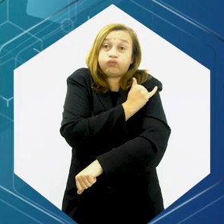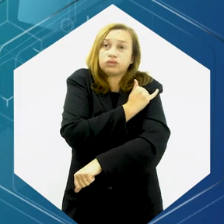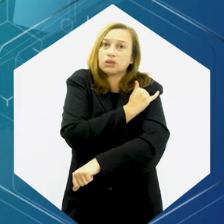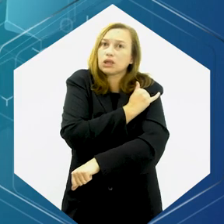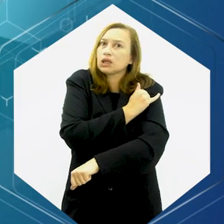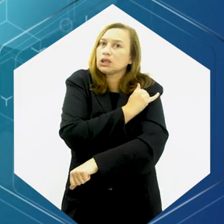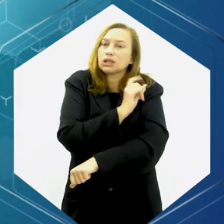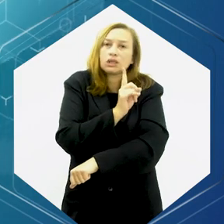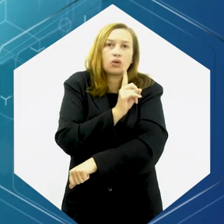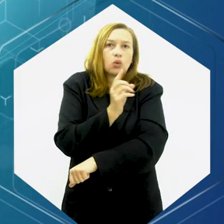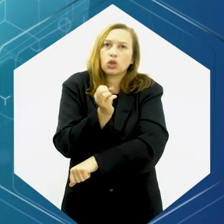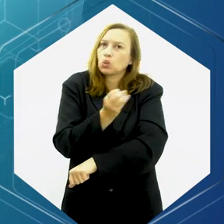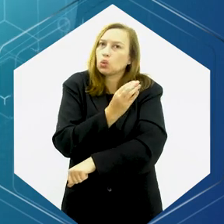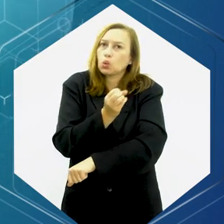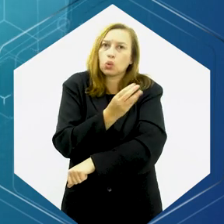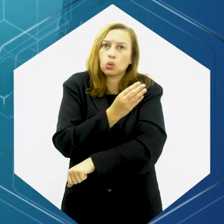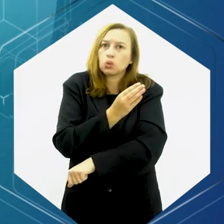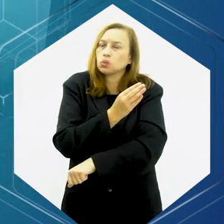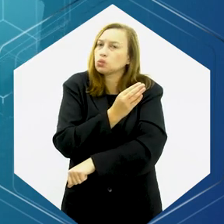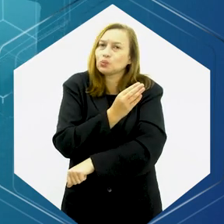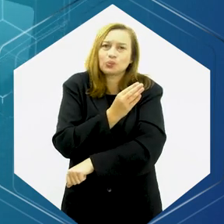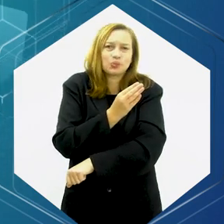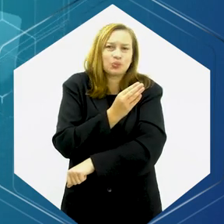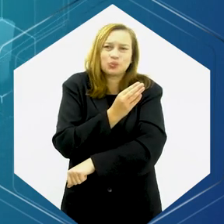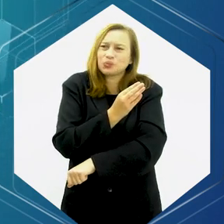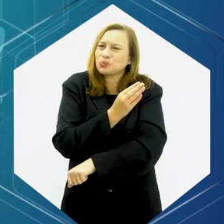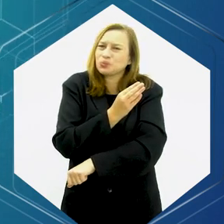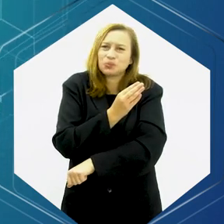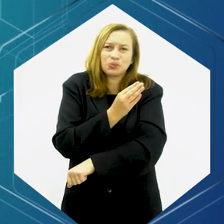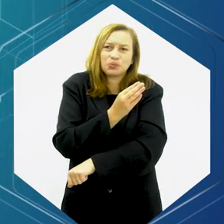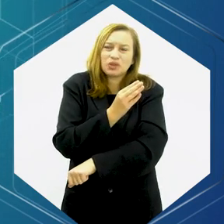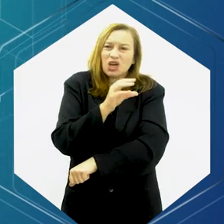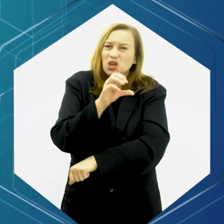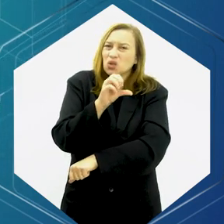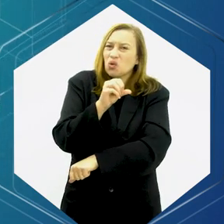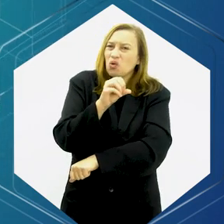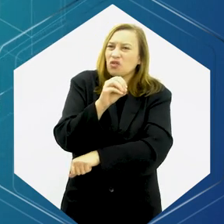né Isso não é novo desde 1990